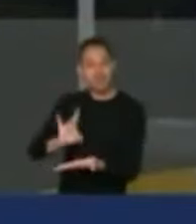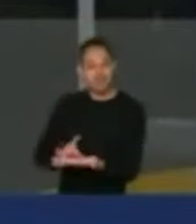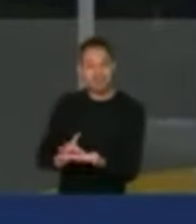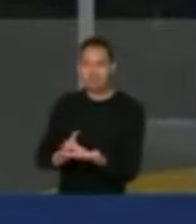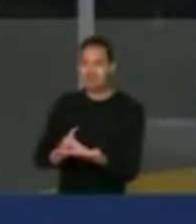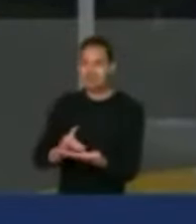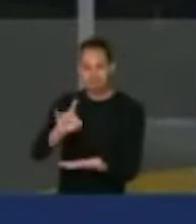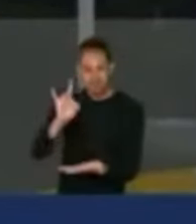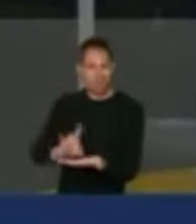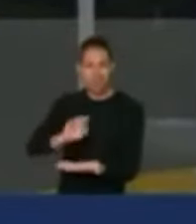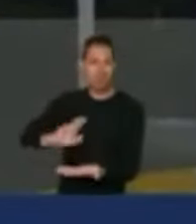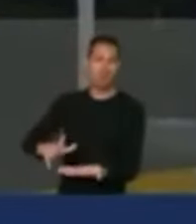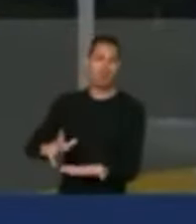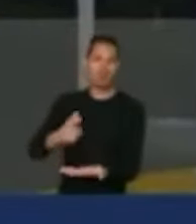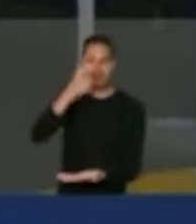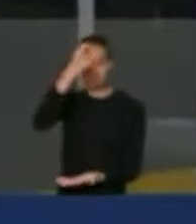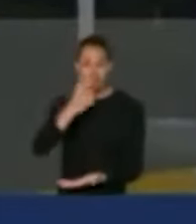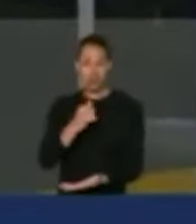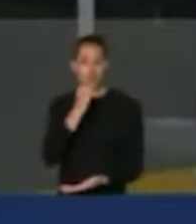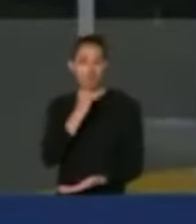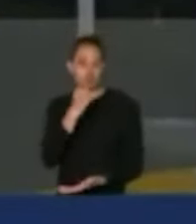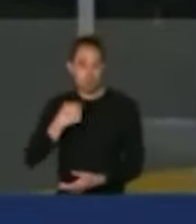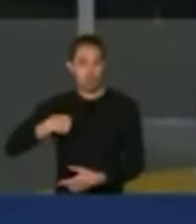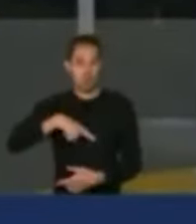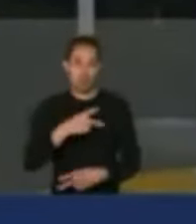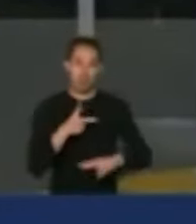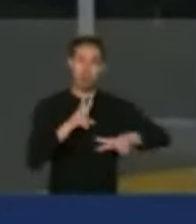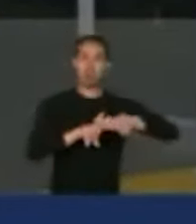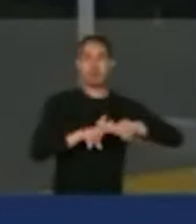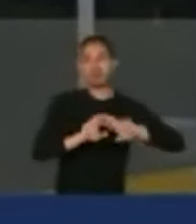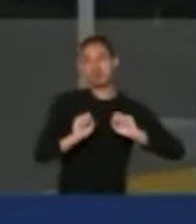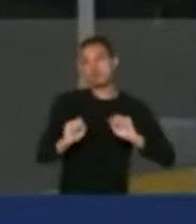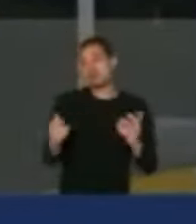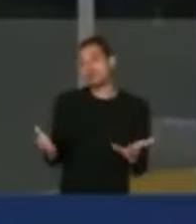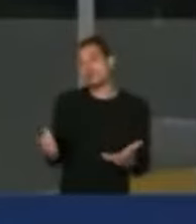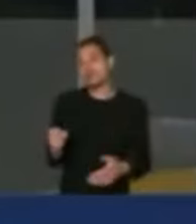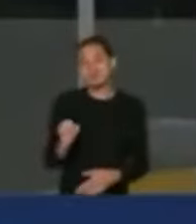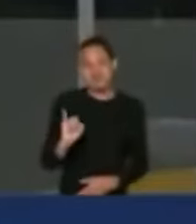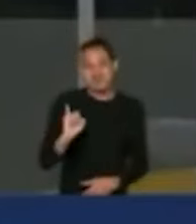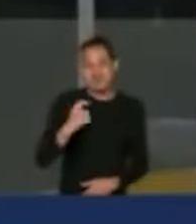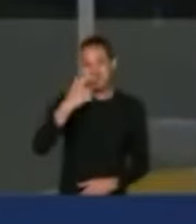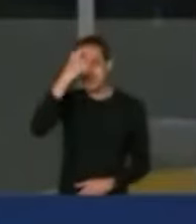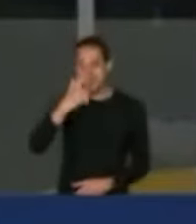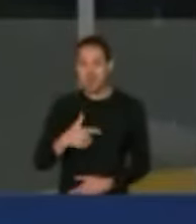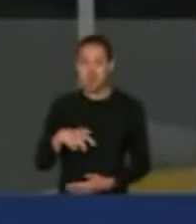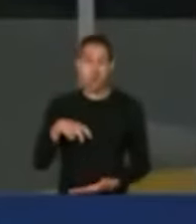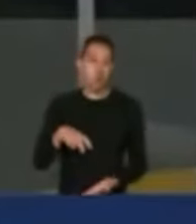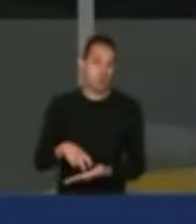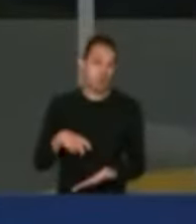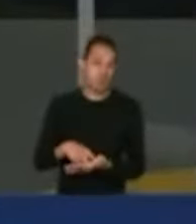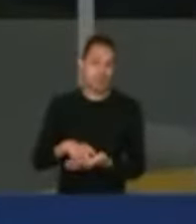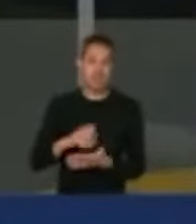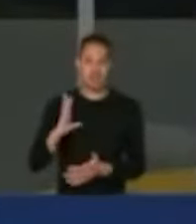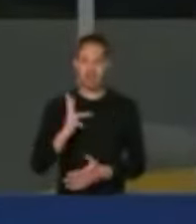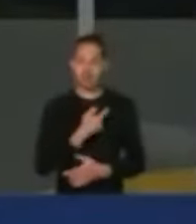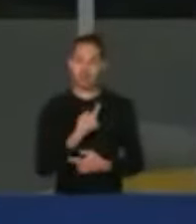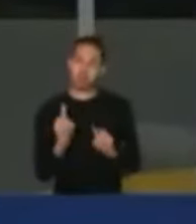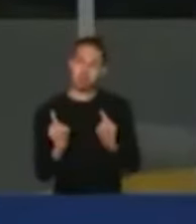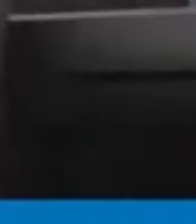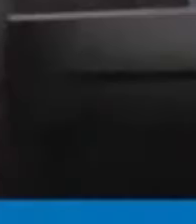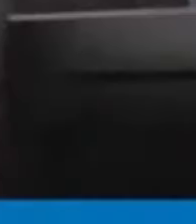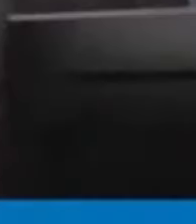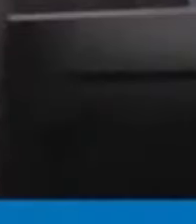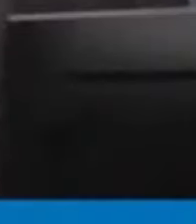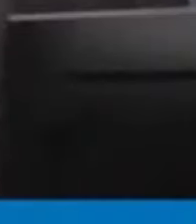votos todos. Realmente tem 1 milhão e 500 mil votos. E isso deu a ele o direito, segundo o partido, de ser o